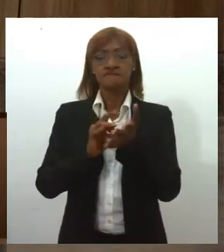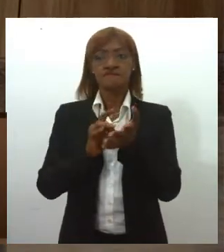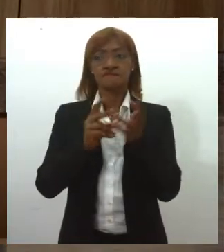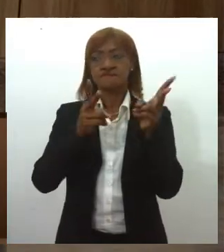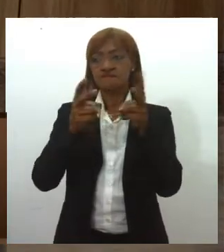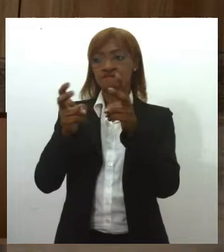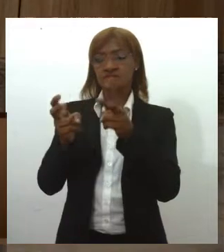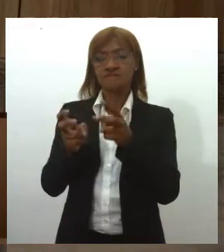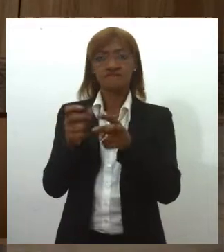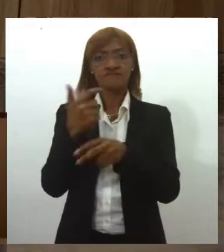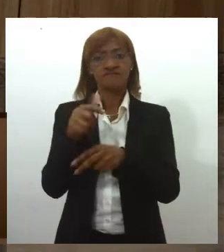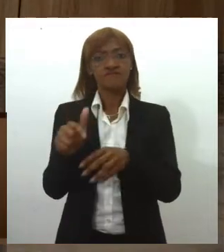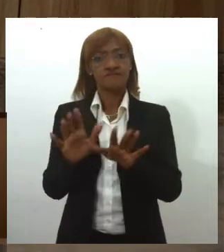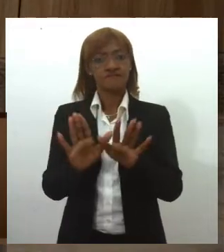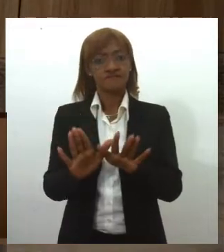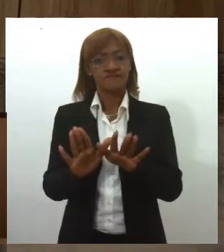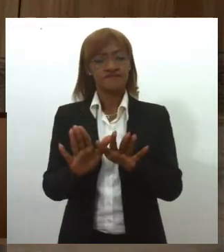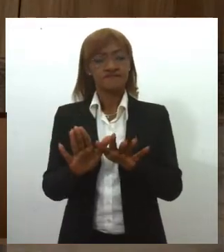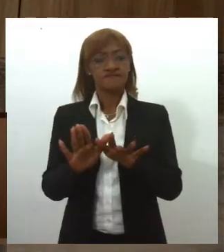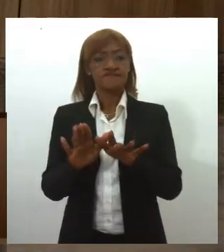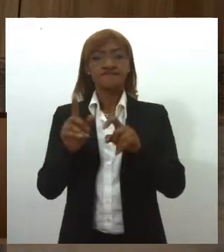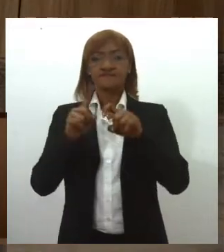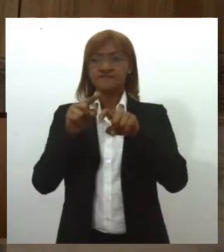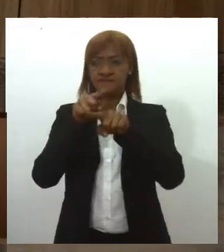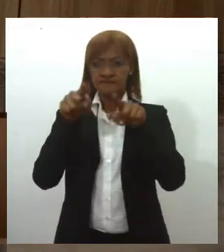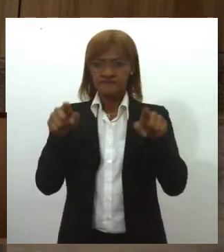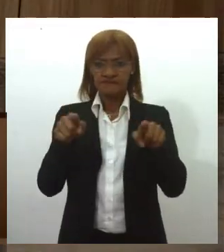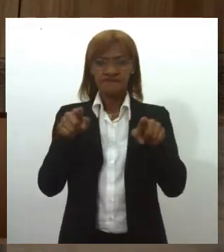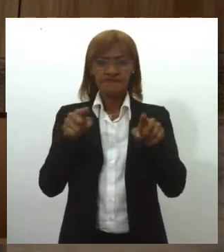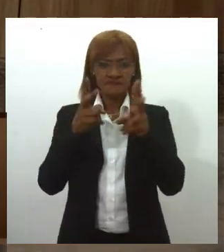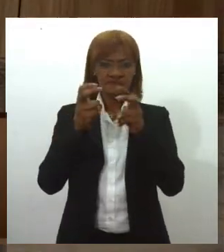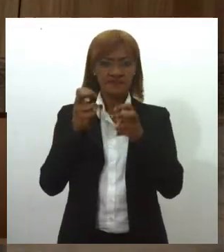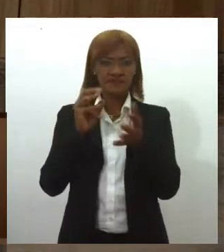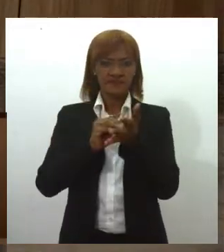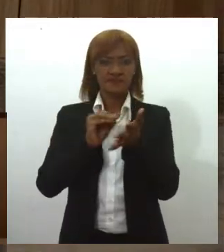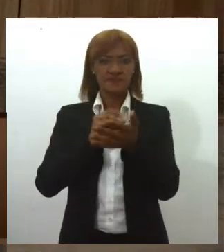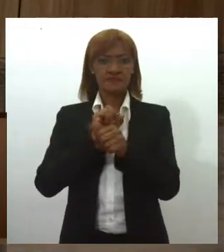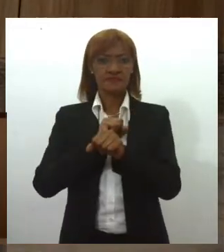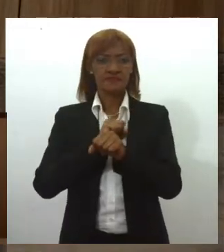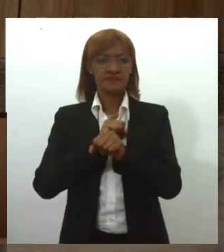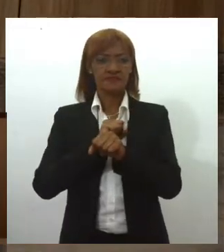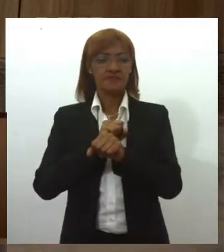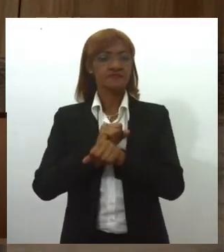voltadas assim para os homens. Vocês, como médicos, sentem falta disso?